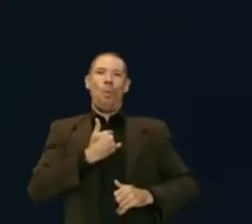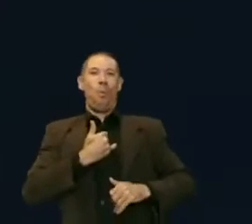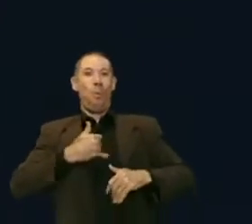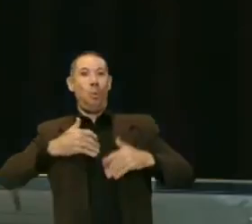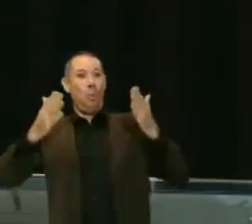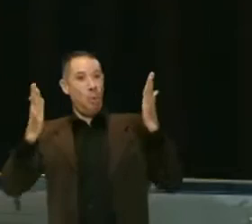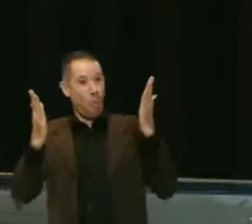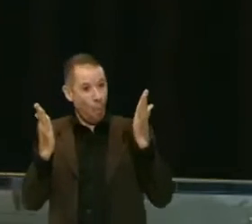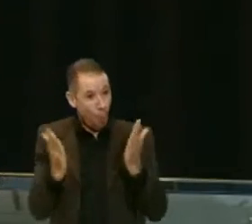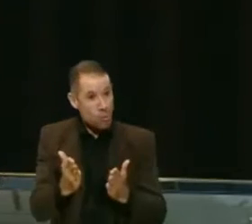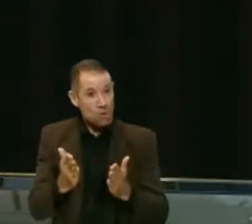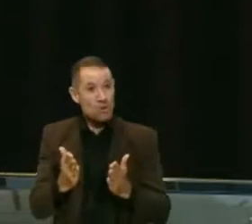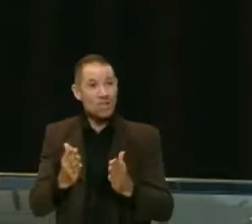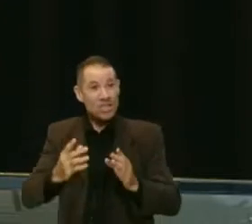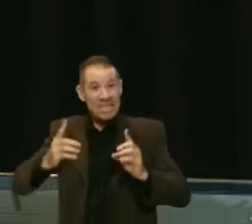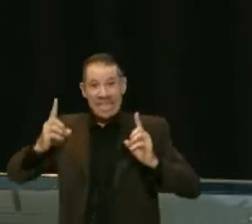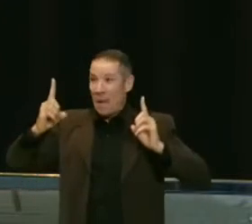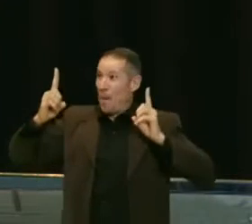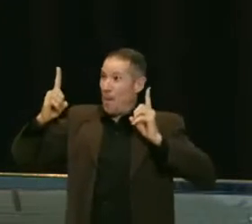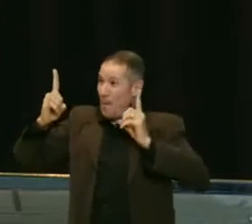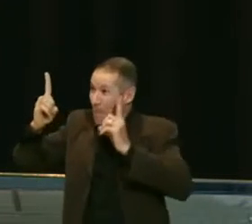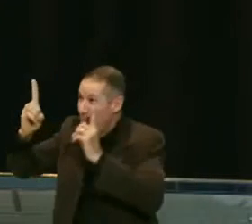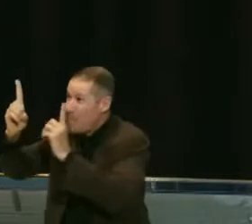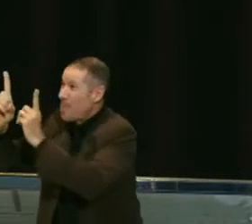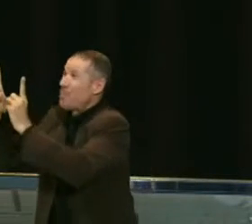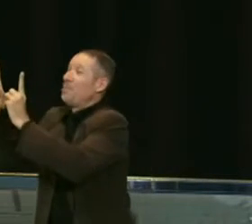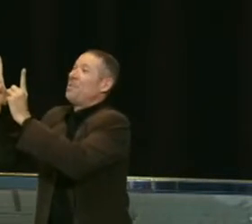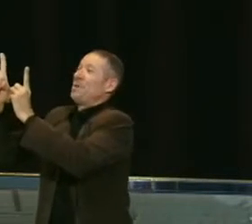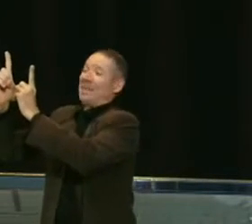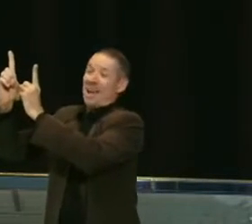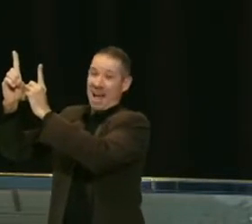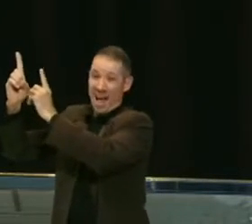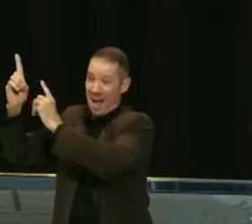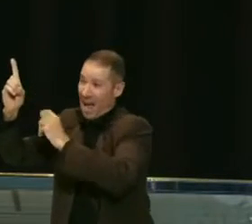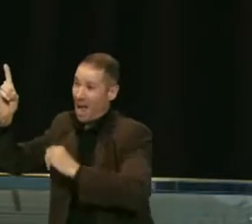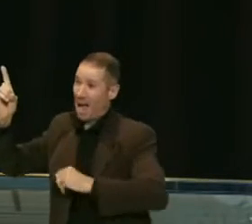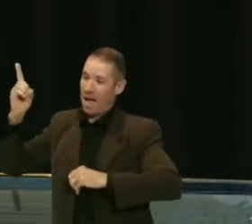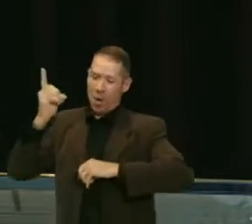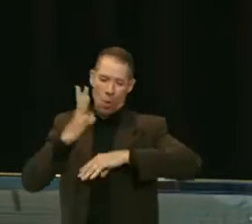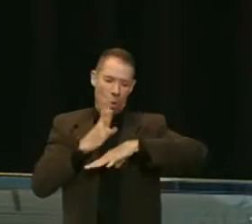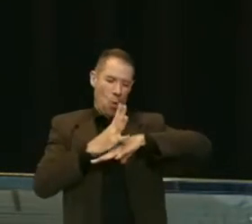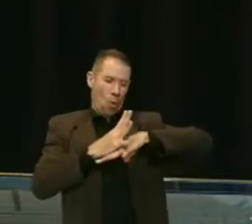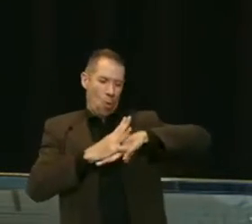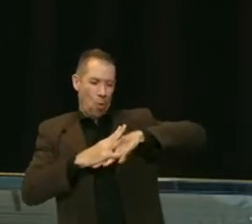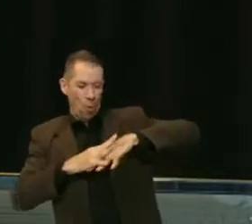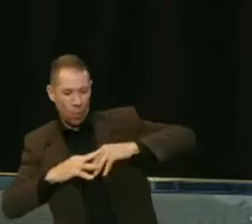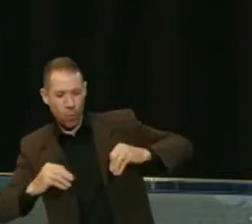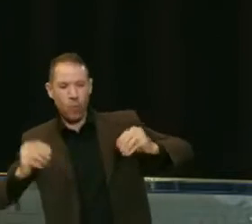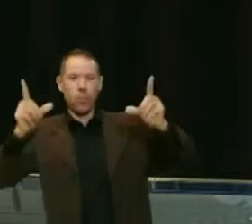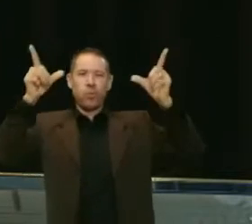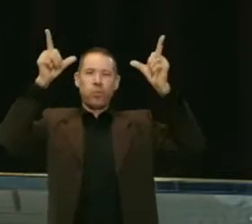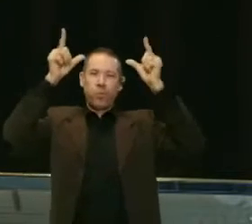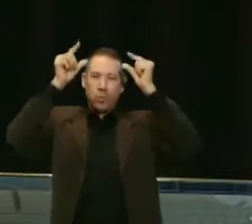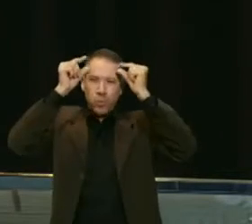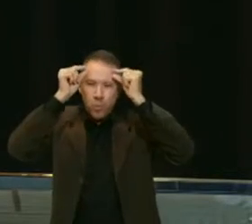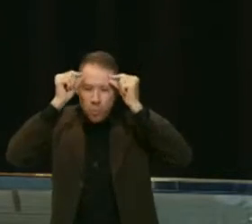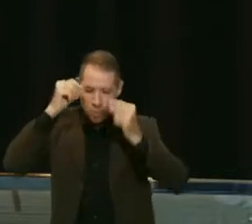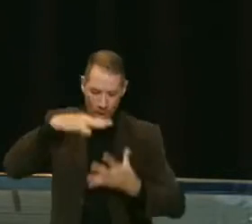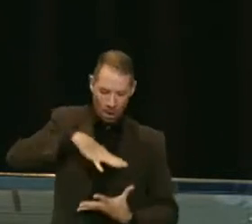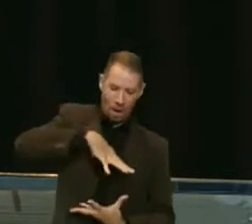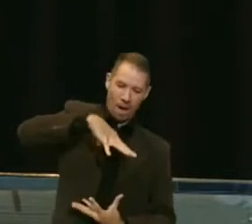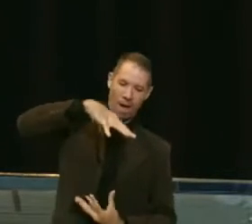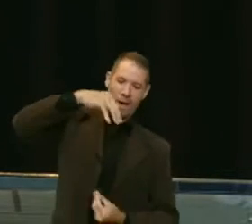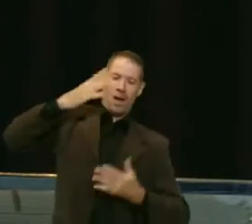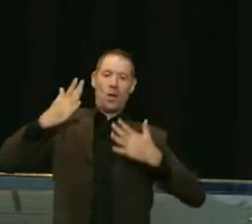hoje você vai ter um encontro com Deus que vai trazer cura para a sua alma, renovo para o teu